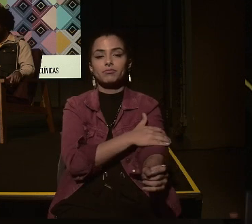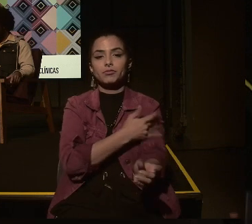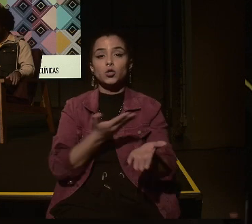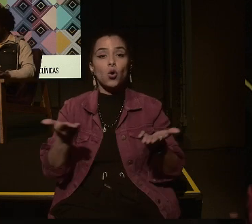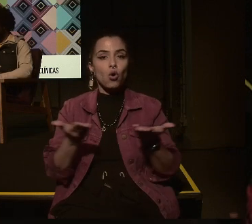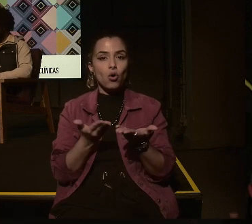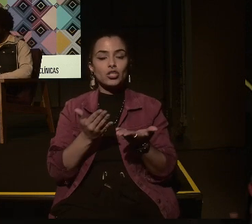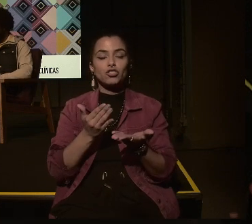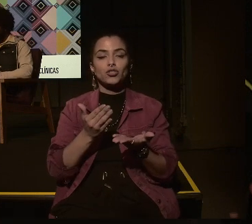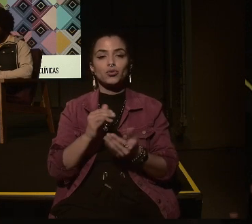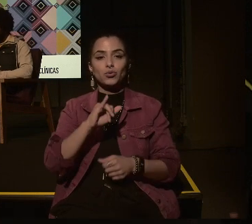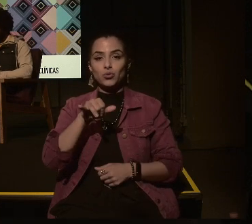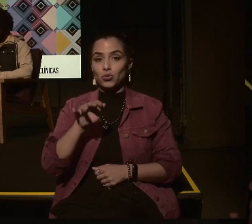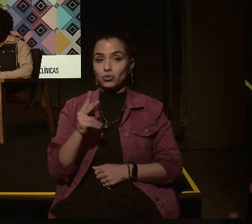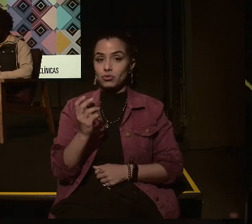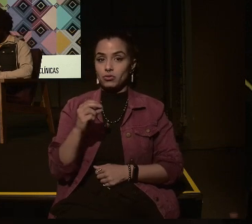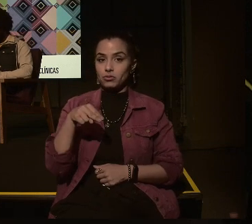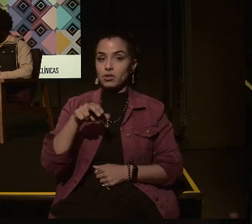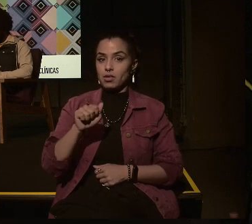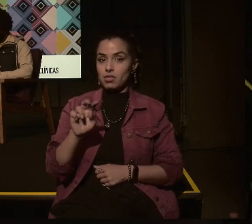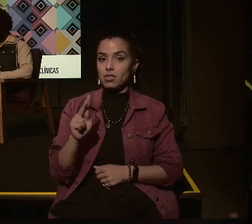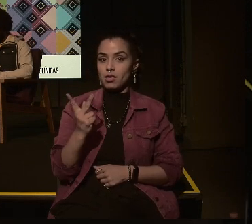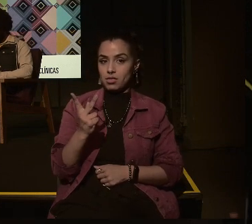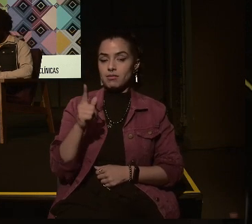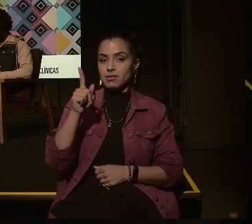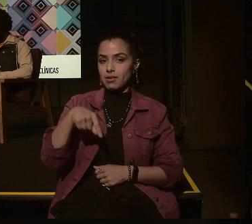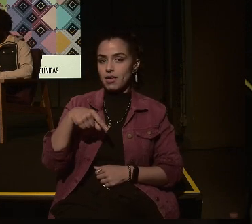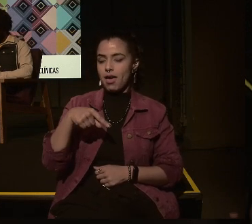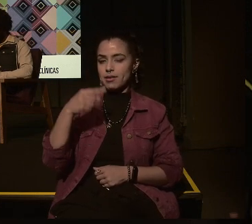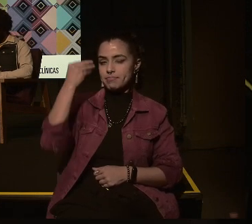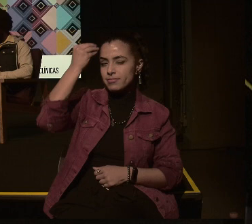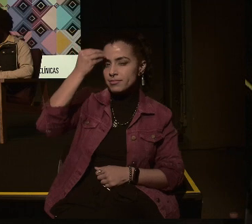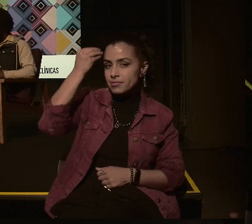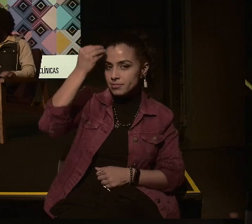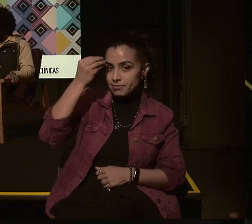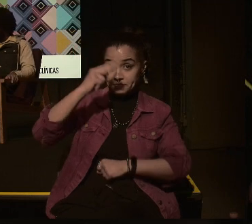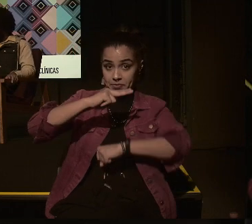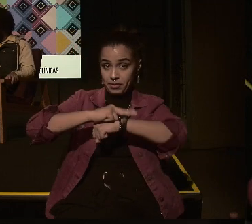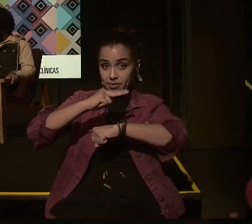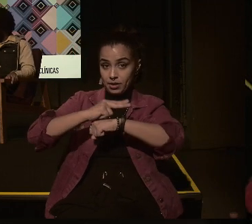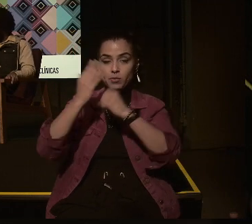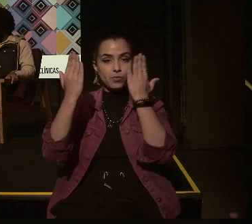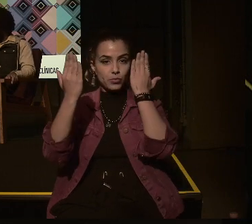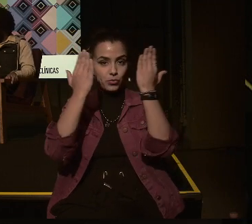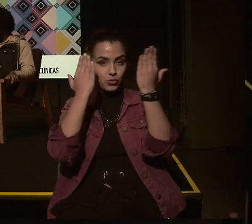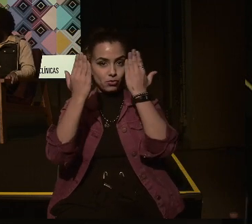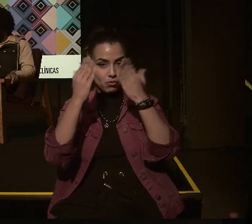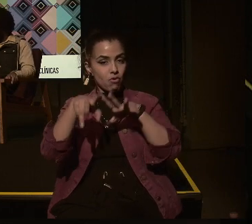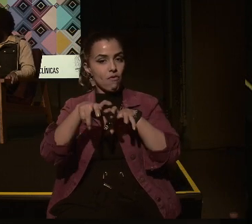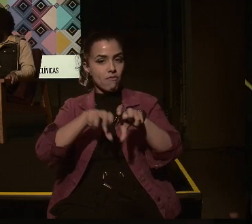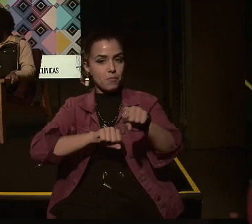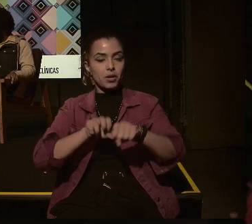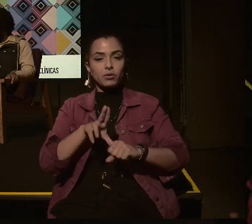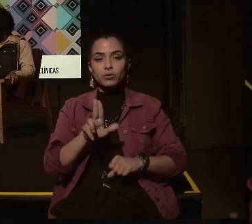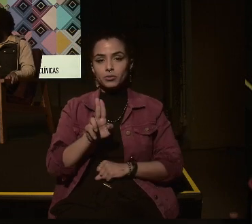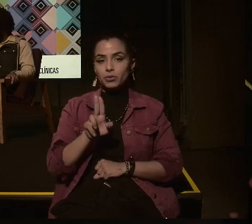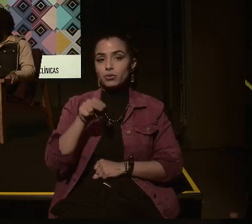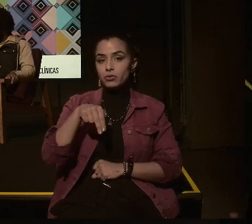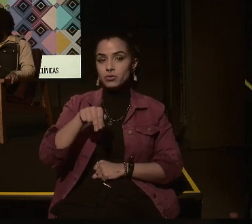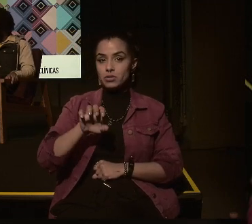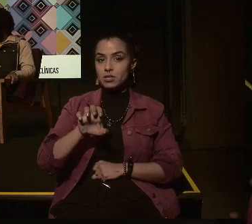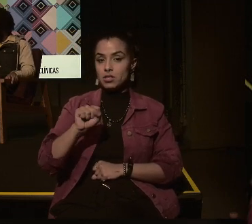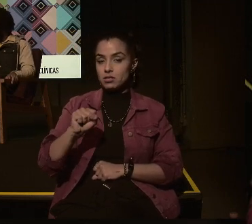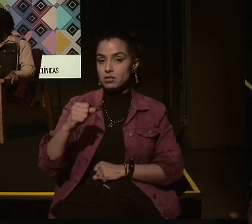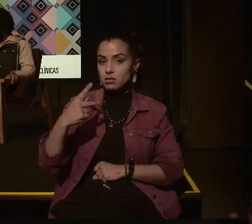que é psicanalista, psicólogo clínico e supervisor institucional, graduado na Unesp. É mestre em